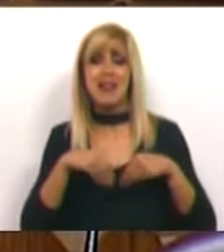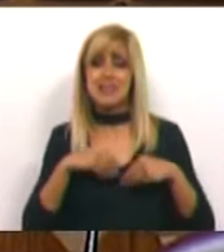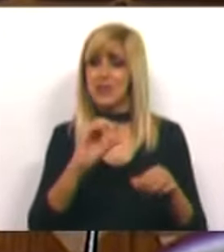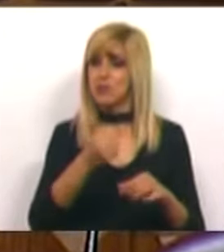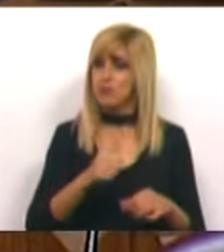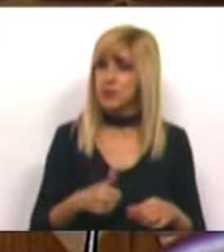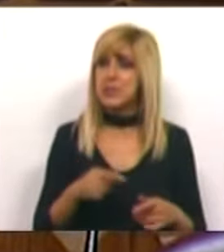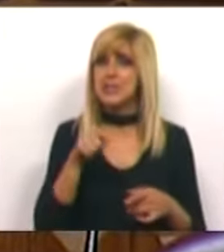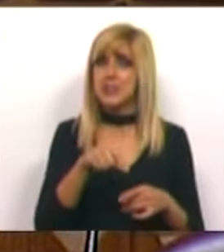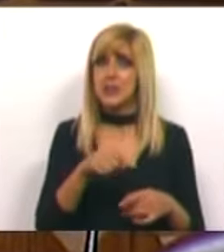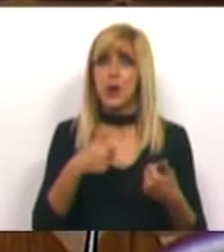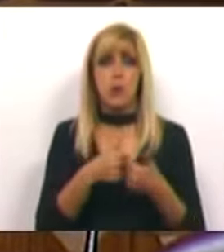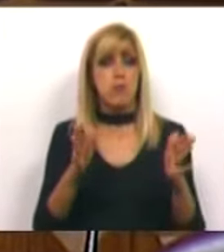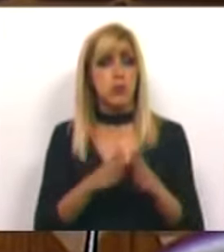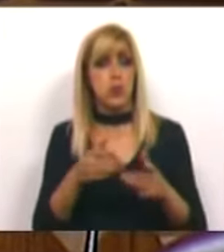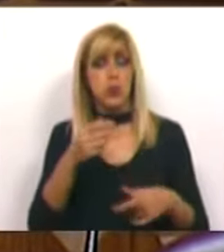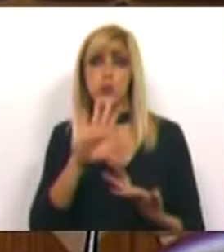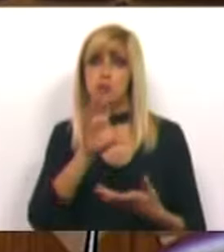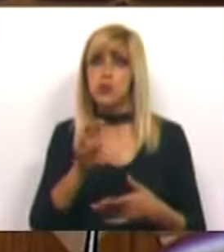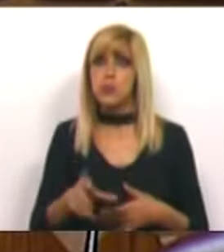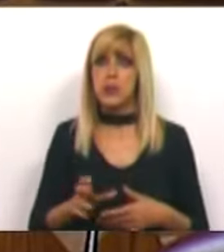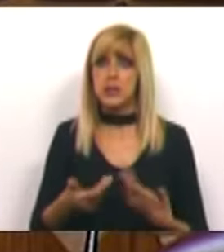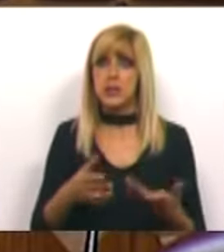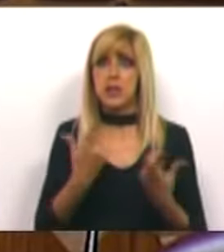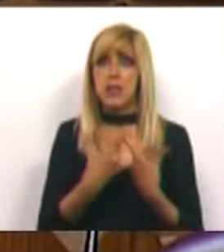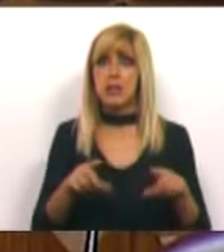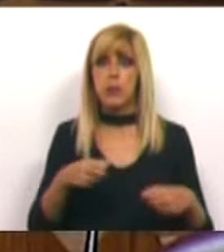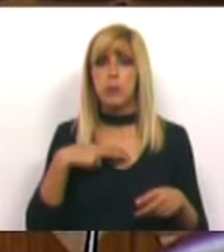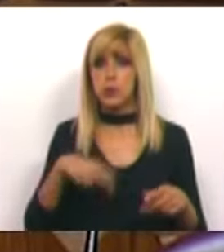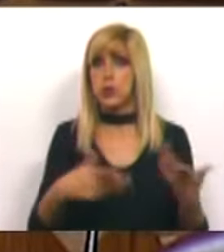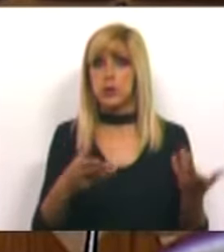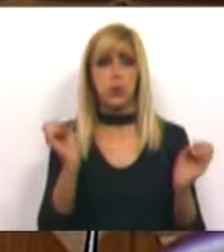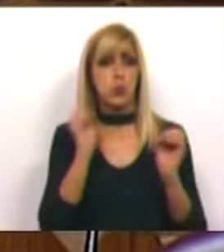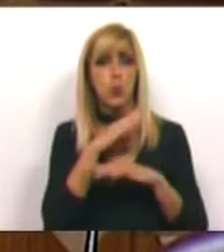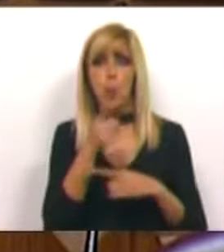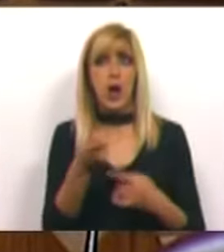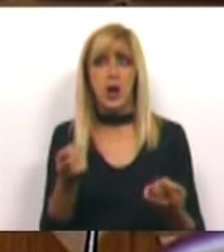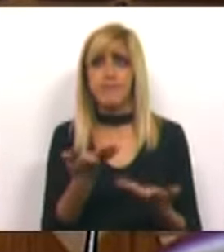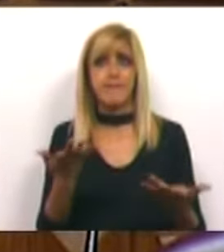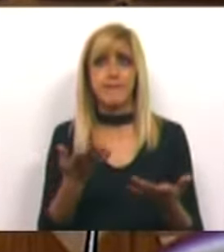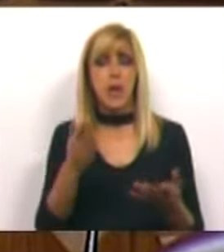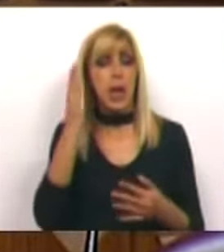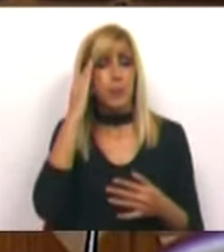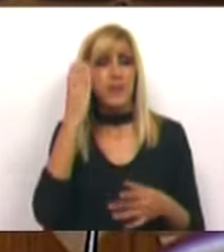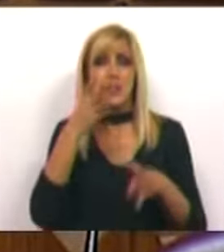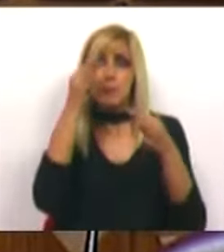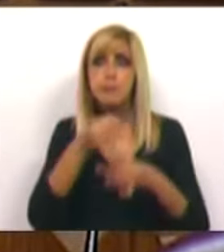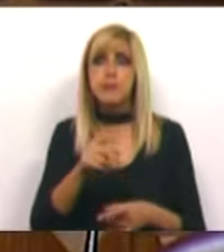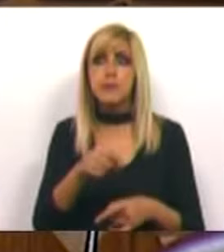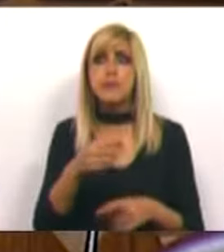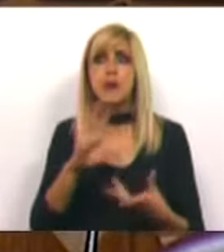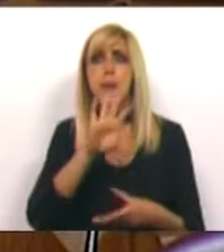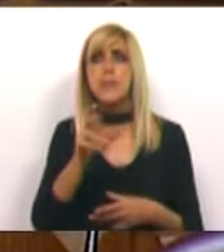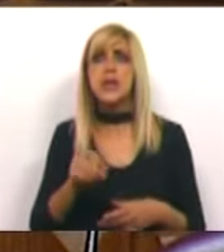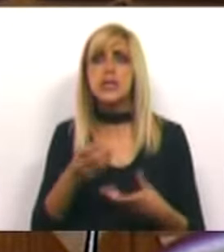ratificado e depositado por todos os países da Comunidade de Países de Língua Portuguesa. Não há sequer previsão concreta em relação a países